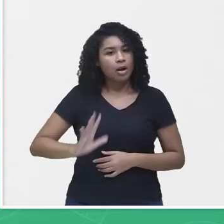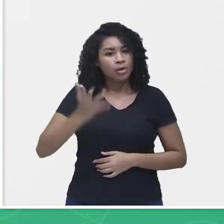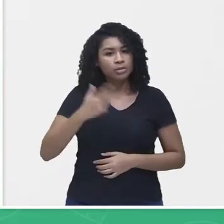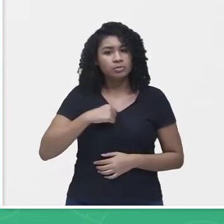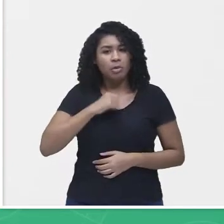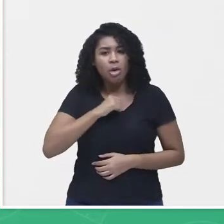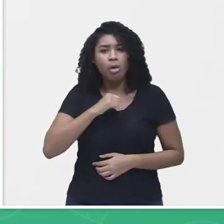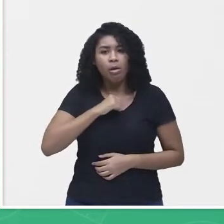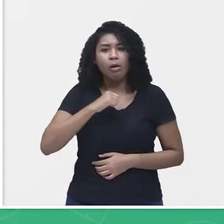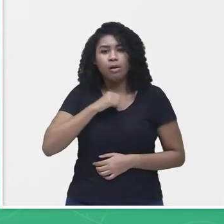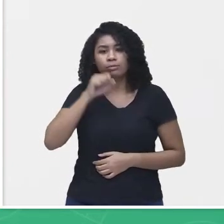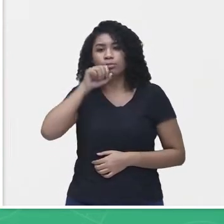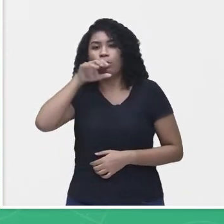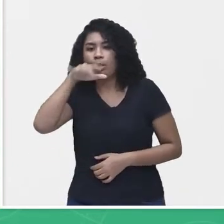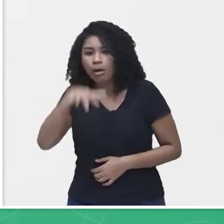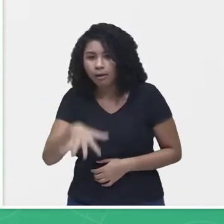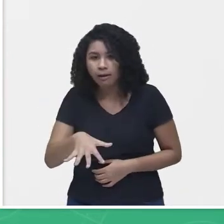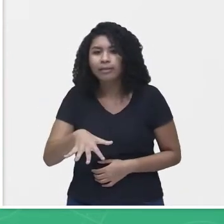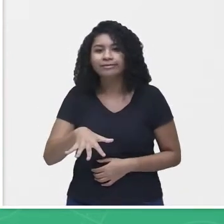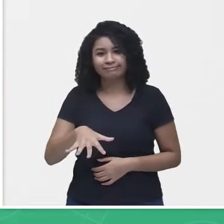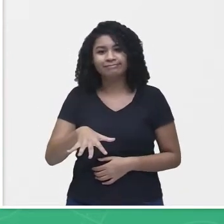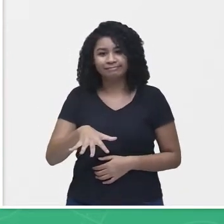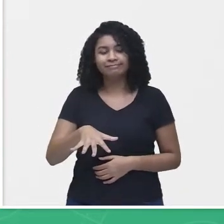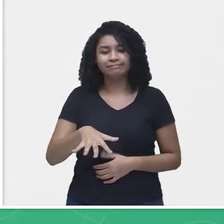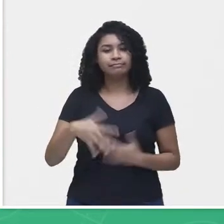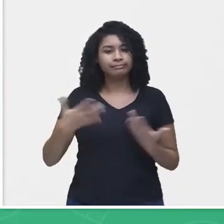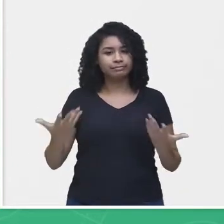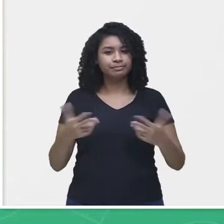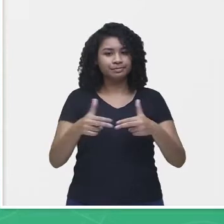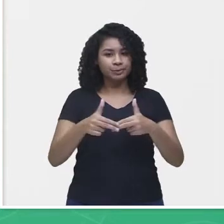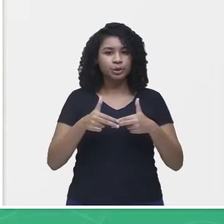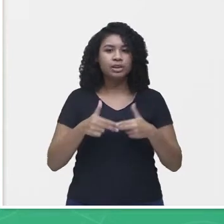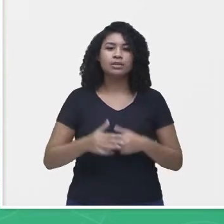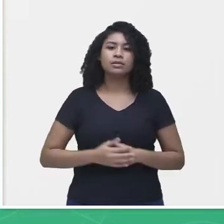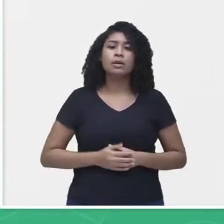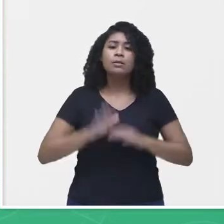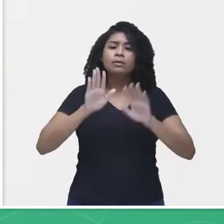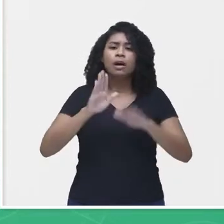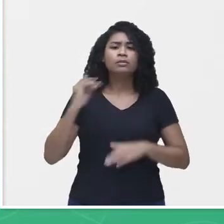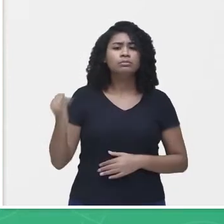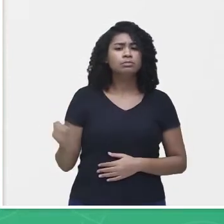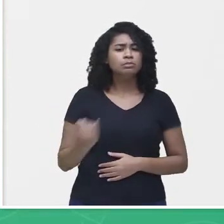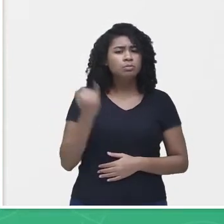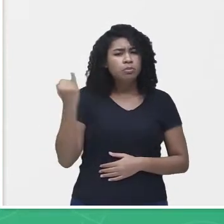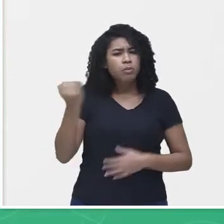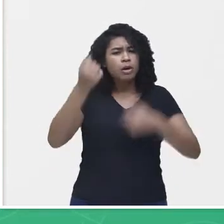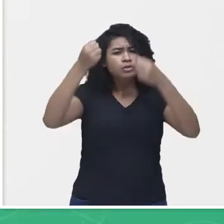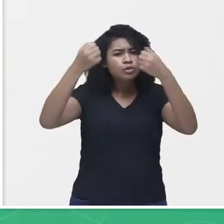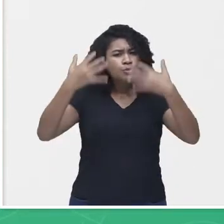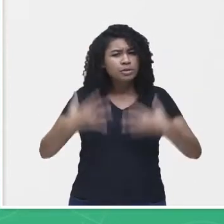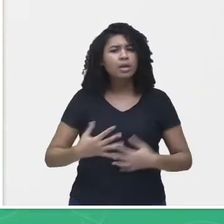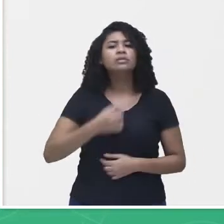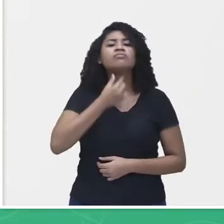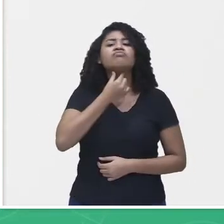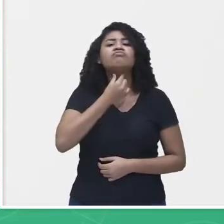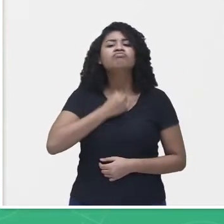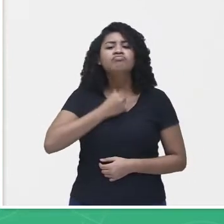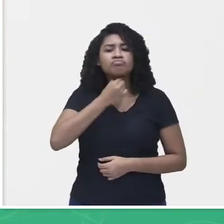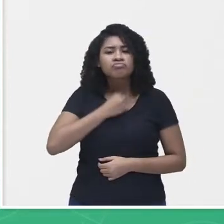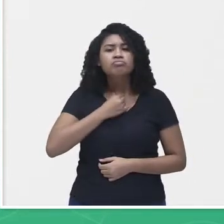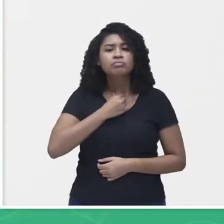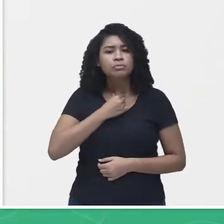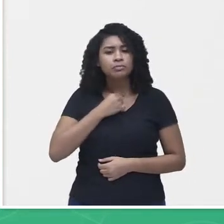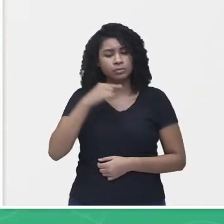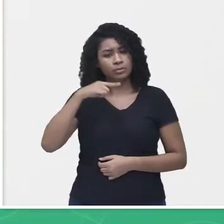bota para fora, que é quando a gente se engaja. Então é importante ressaltar que a faringe faz tanto parte do sistema